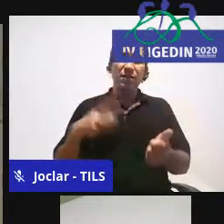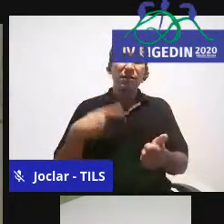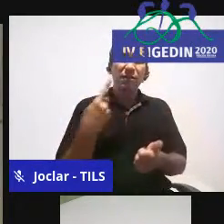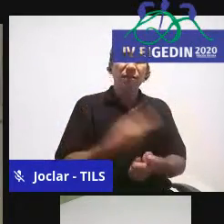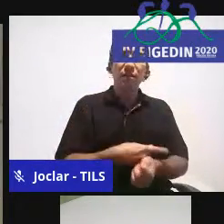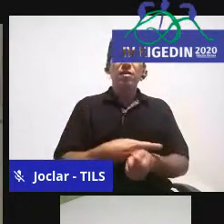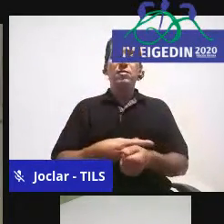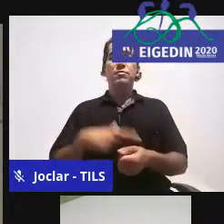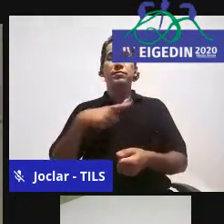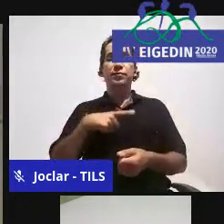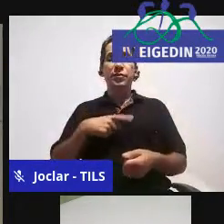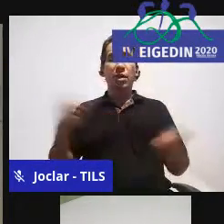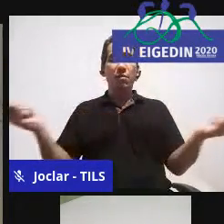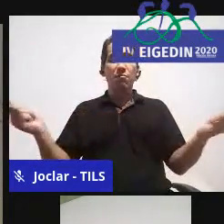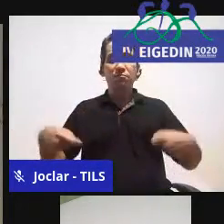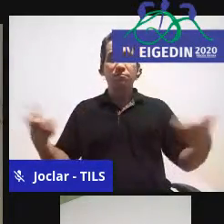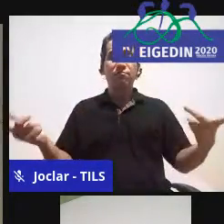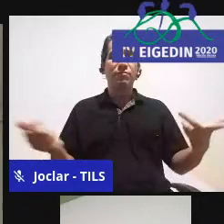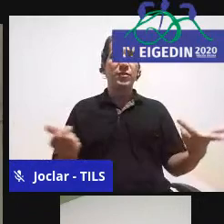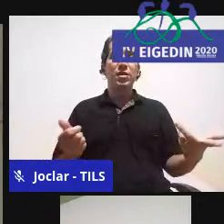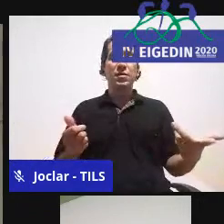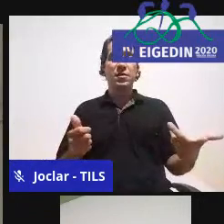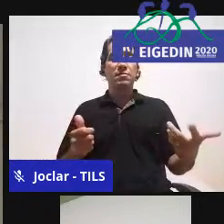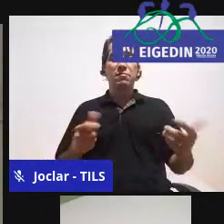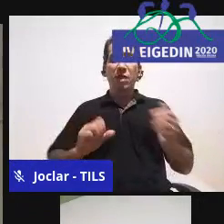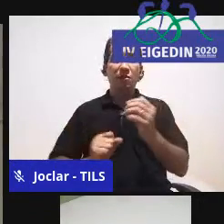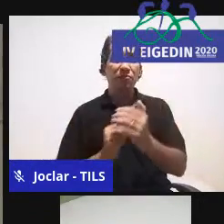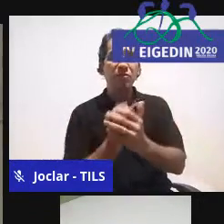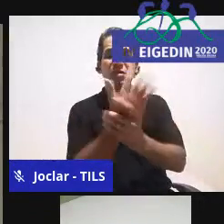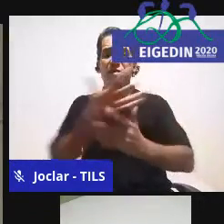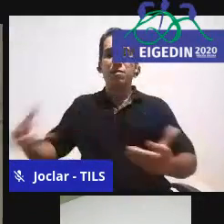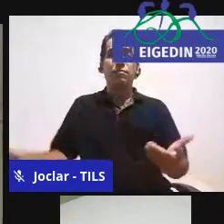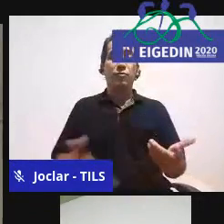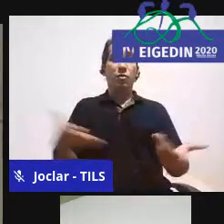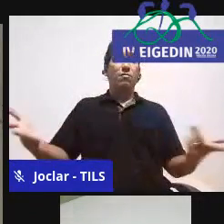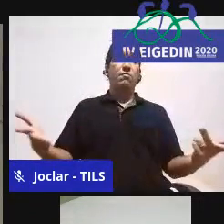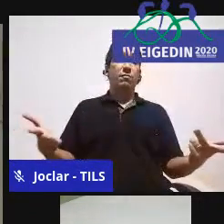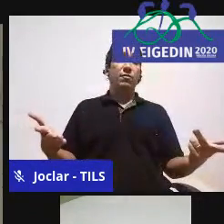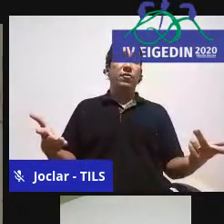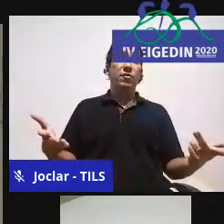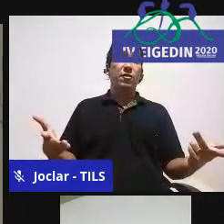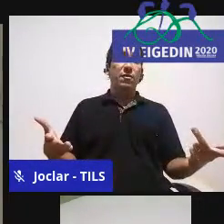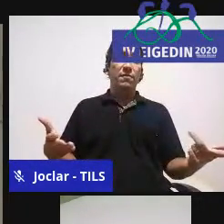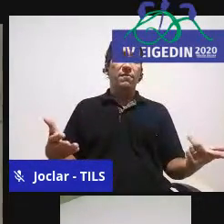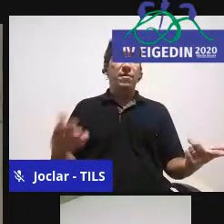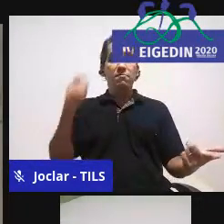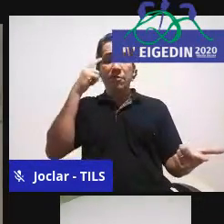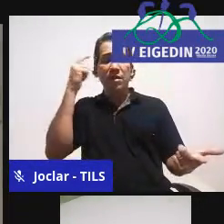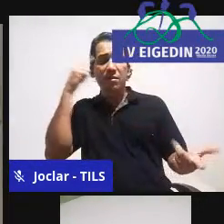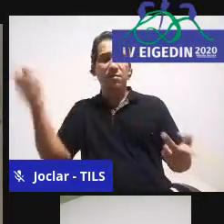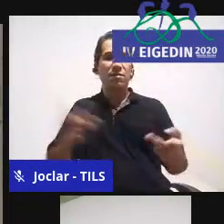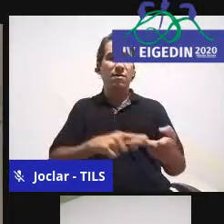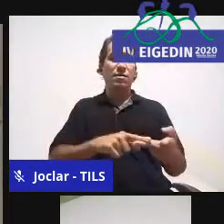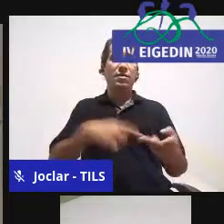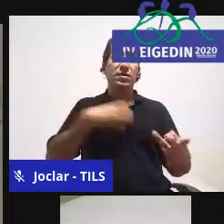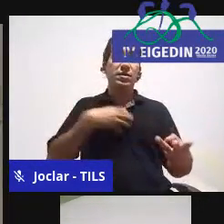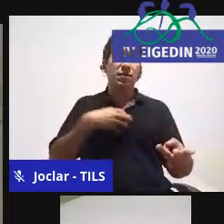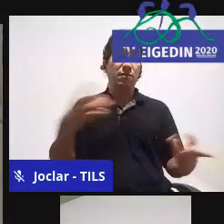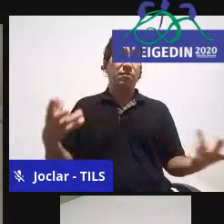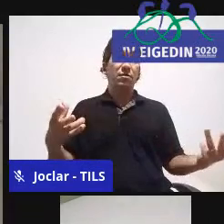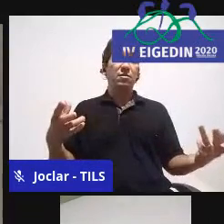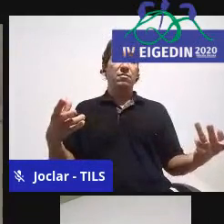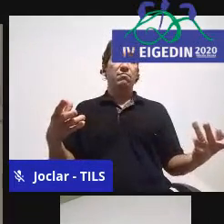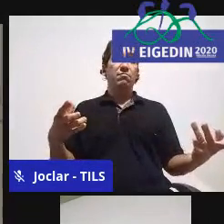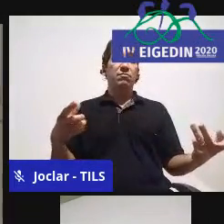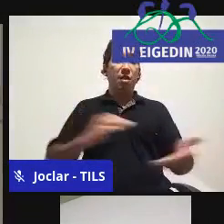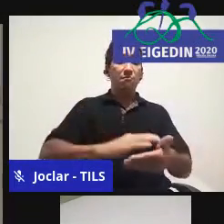uma ideia, de pensar, de criar coisas novas. E isso as máquinas nunca terão, porque as máquinas não são